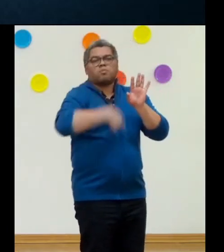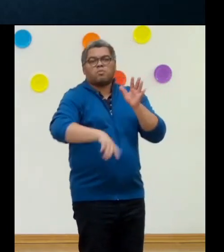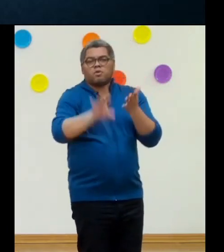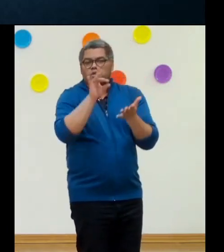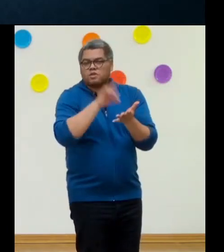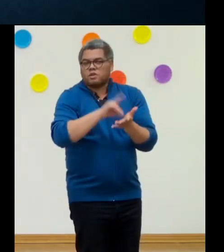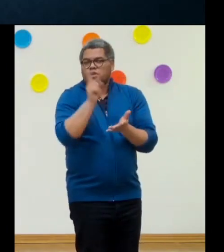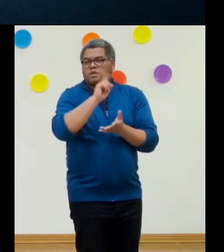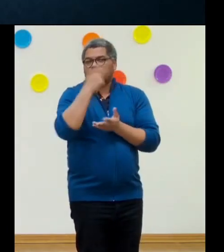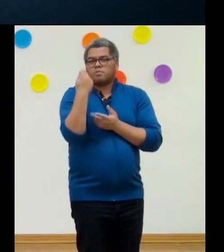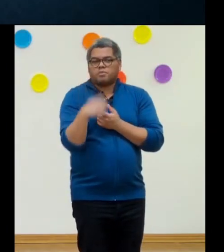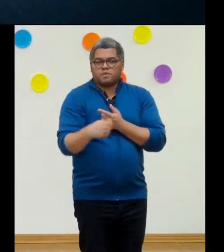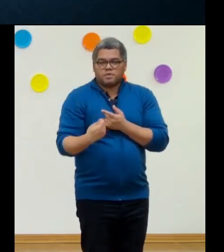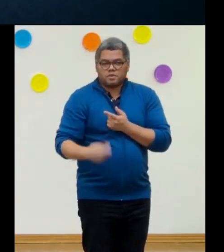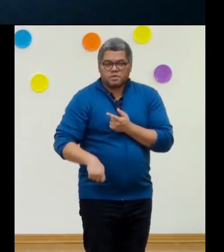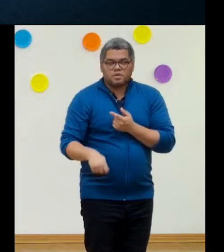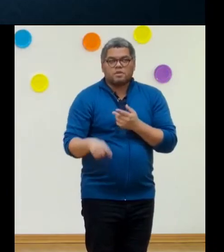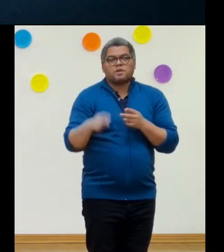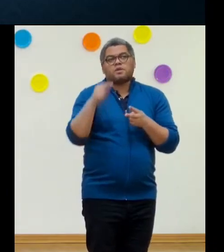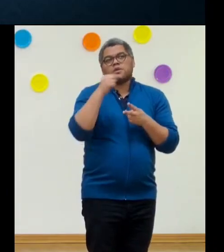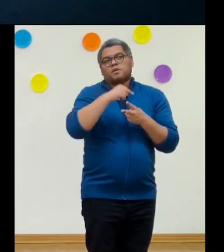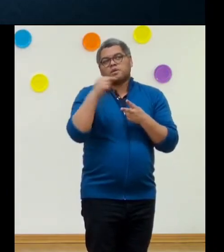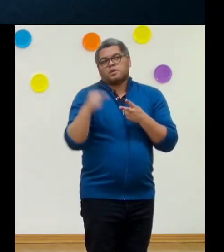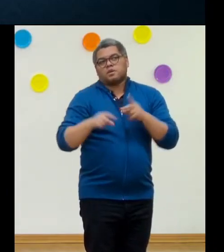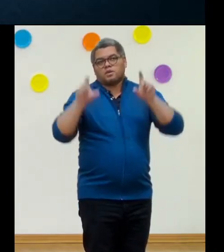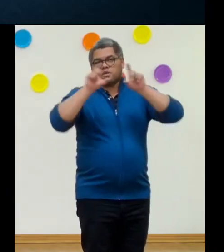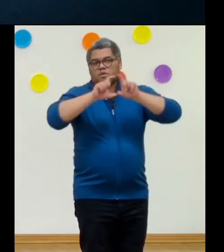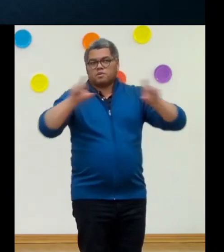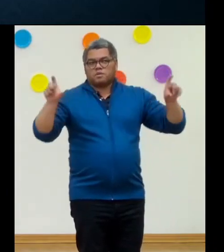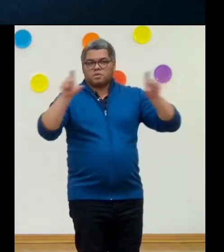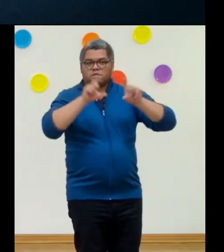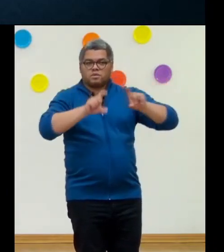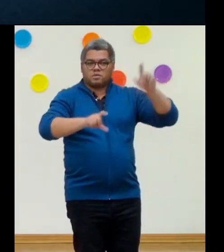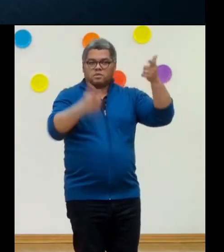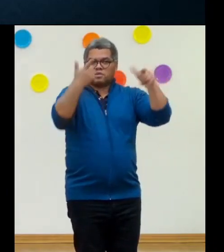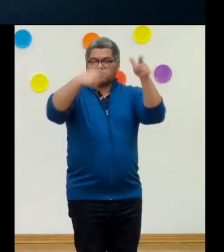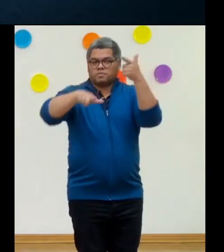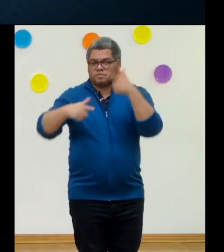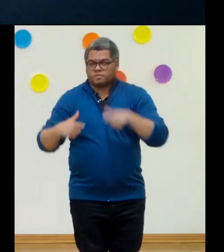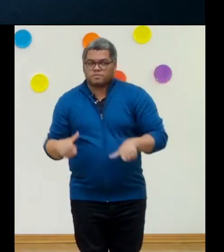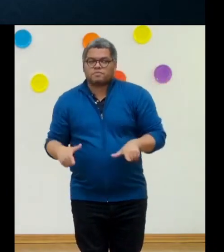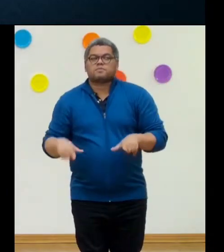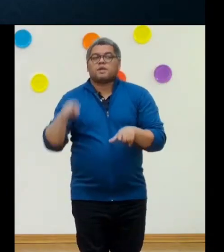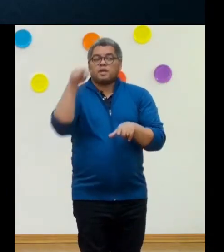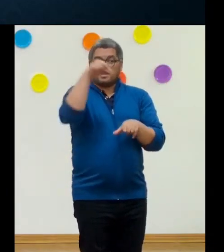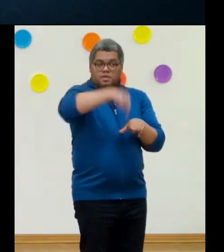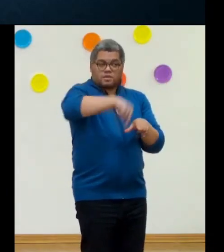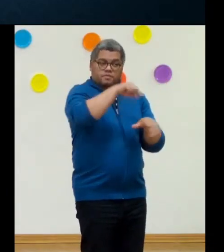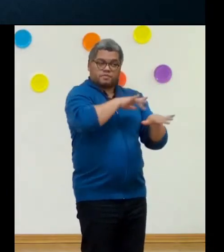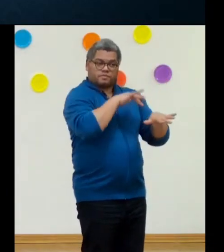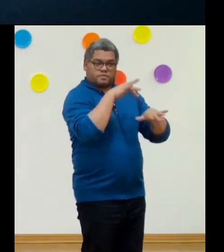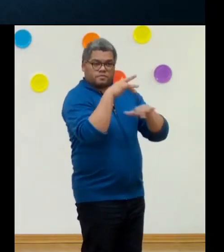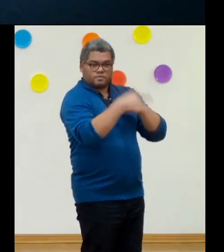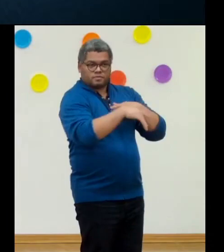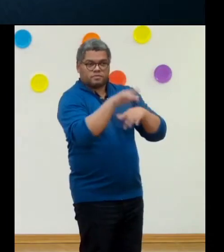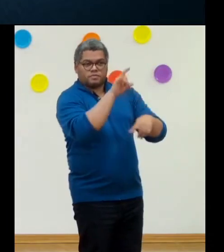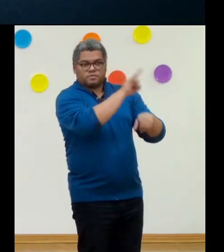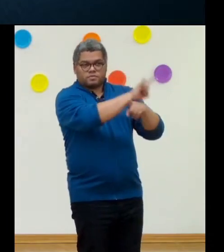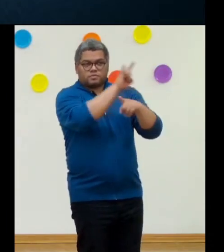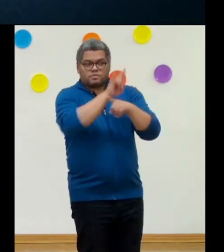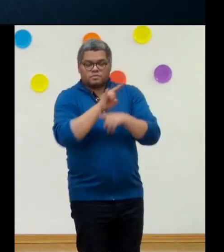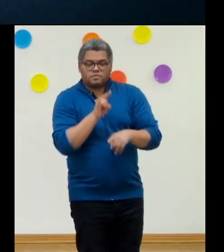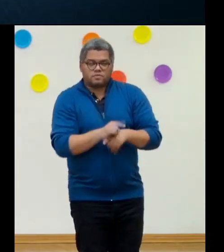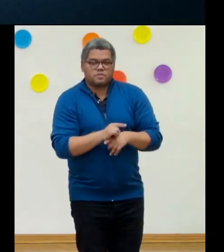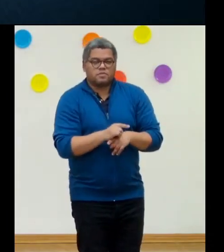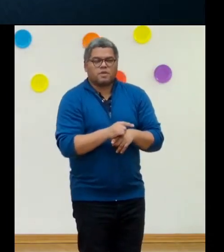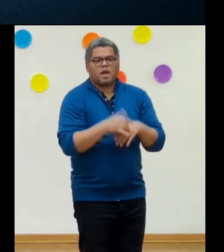E mais dois slogans dessas plataformas, desses aplicativos que chamam ao adultério.